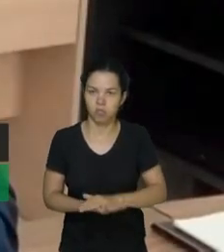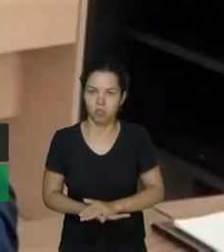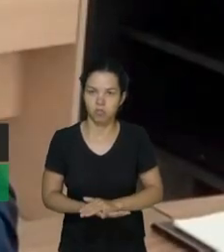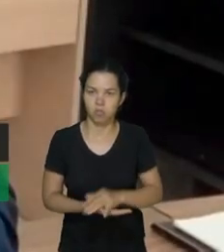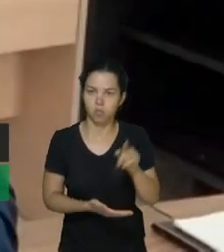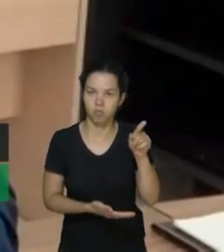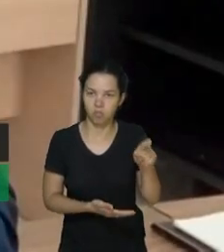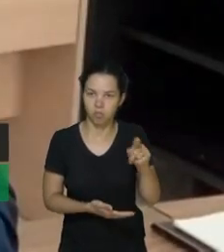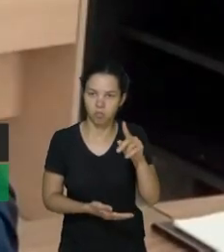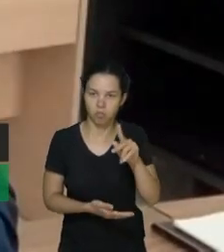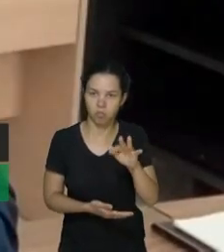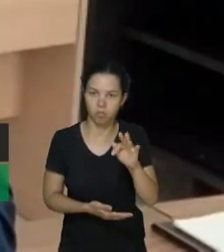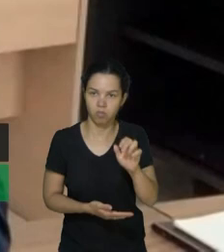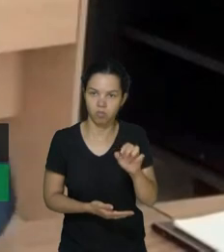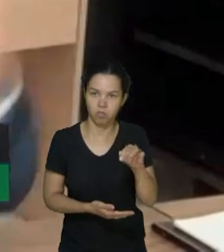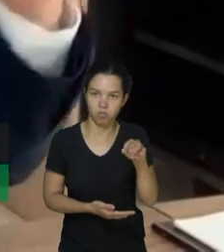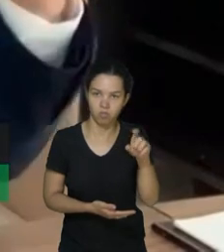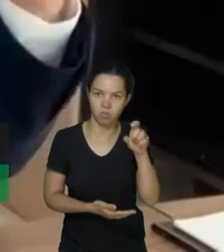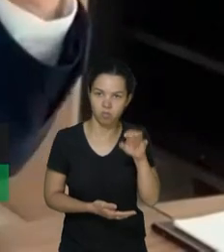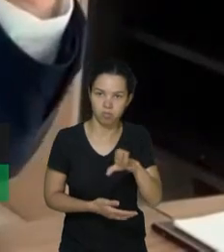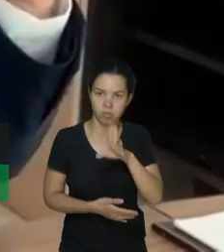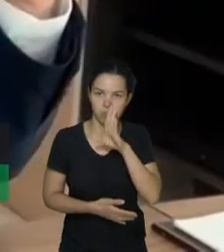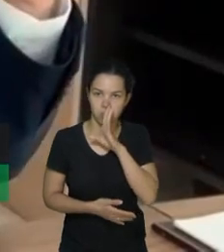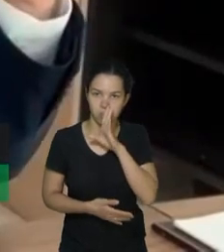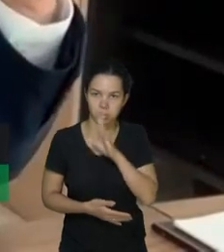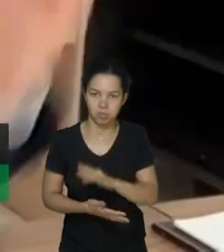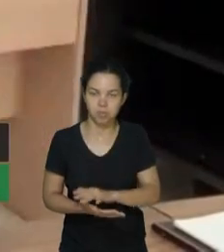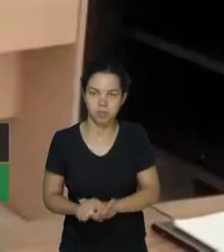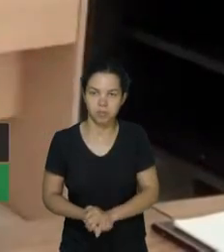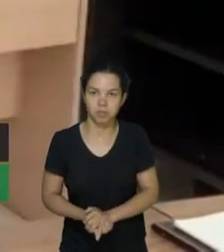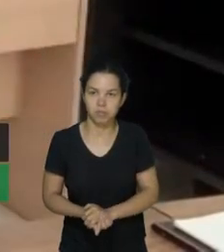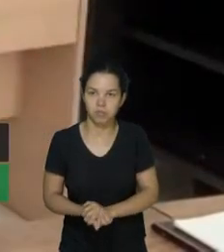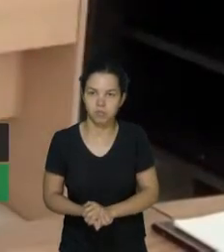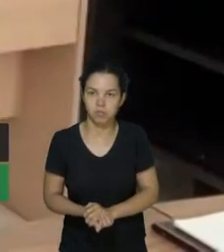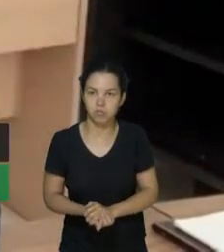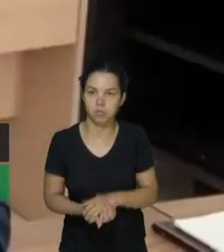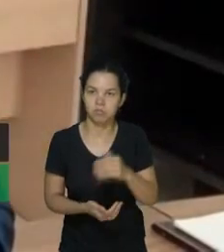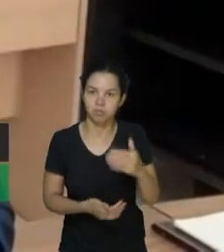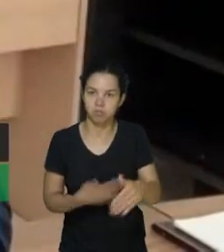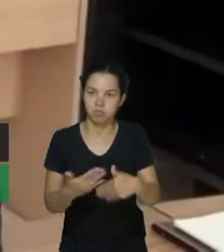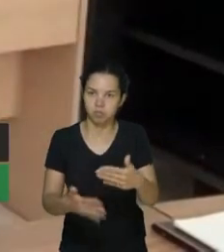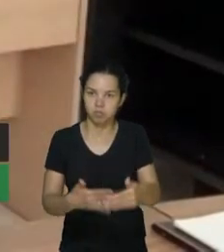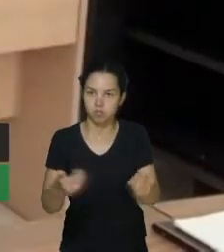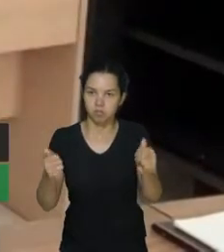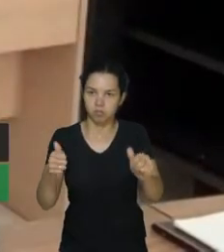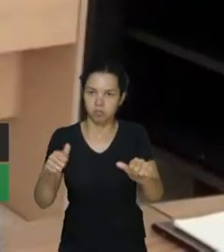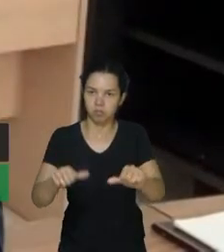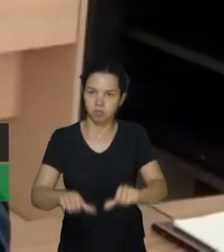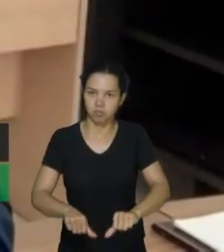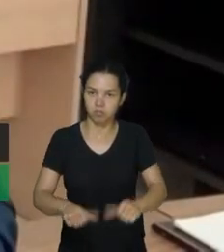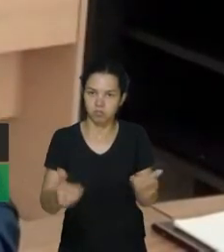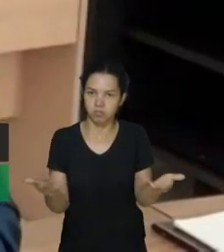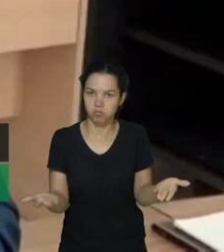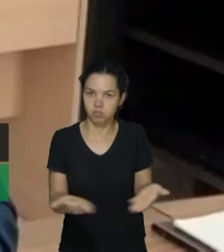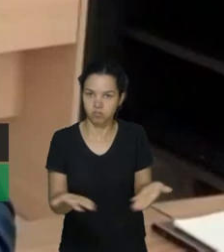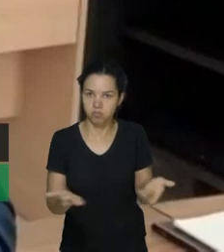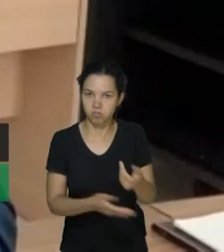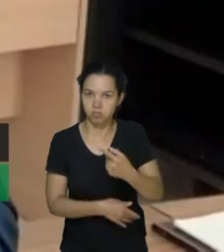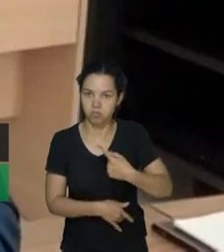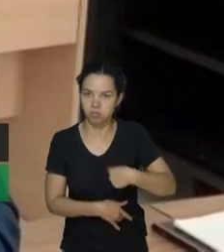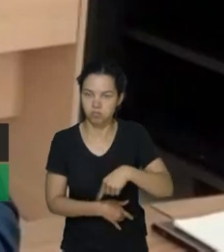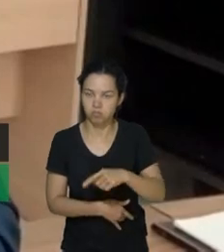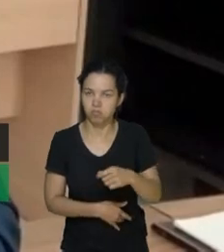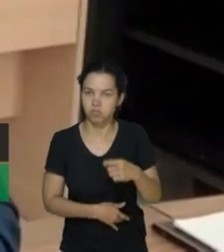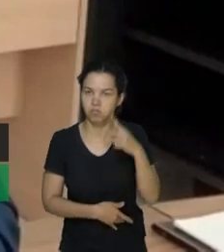Pacheco fica calado. E se não é para piorar, hoje a gente tem que ler